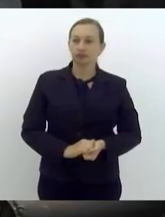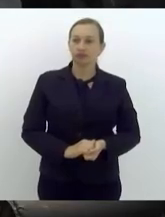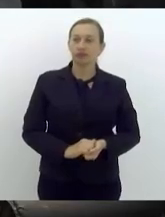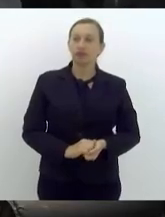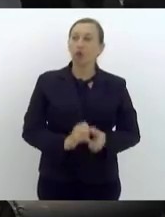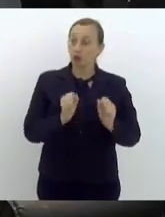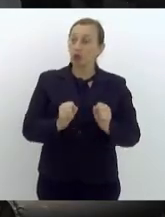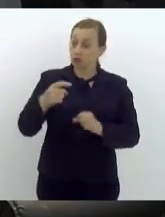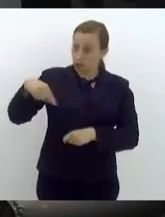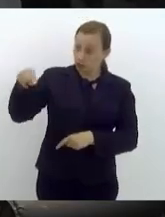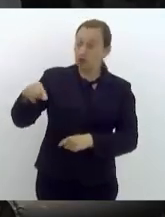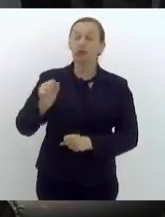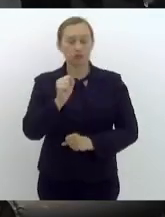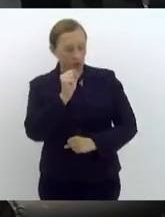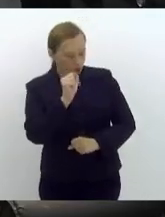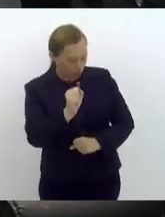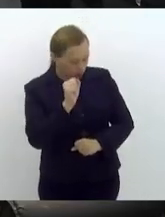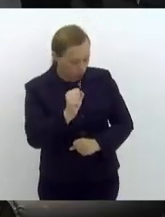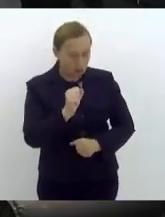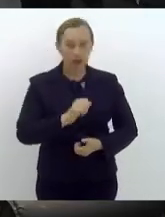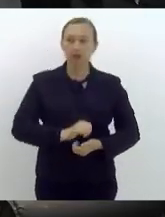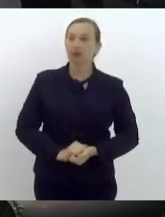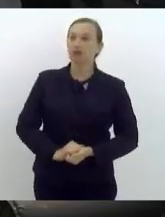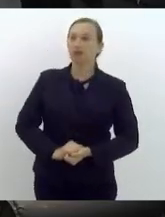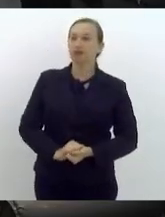Posso ir lá? Pode, à vontade.